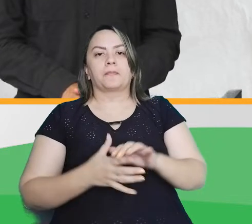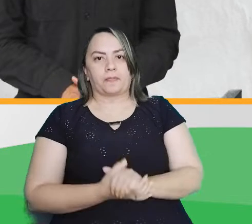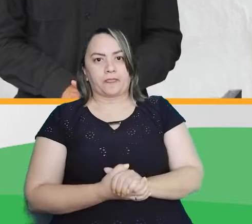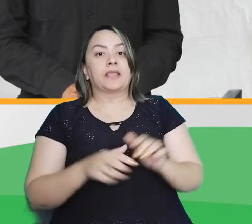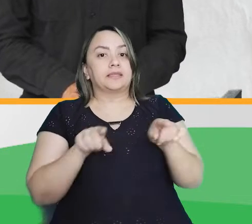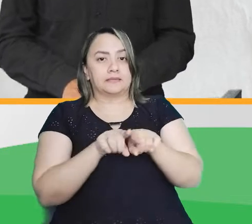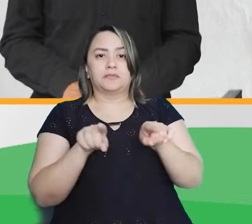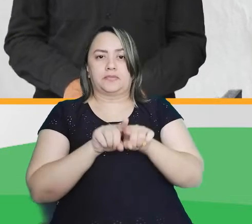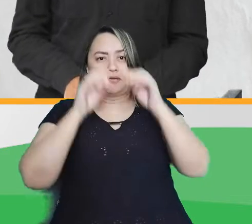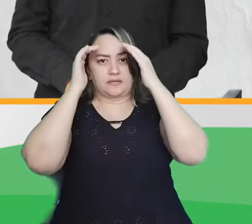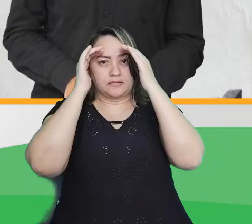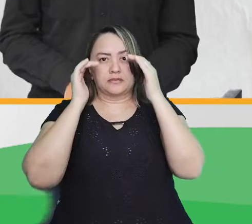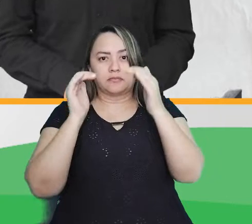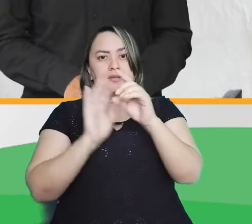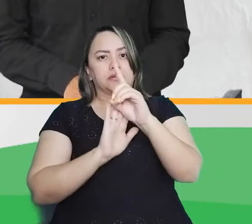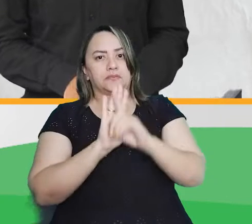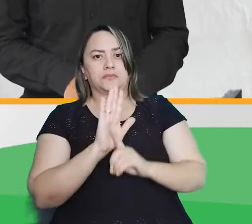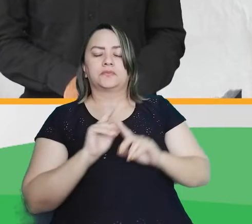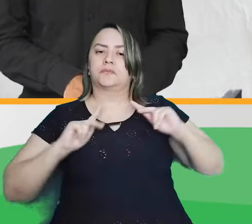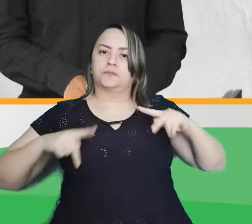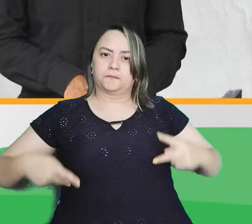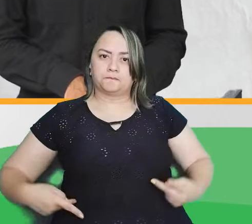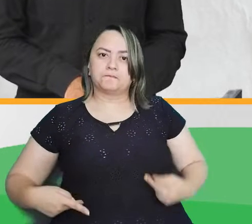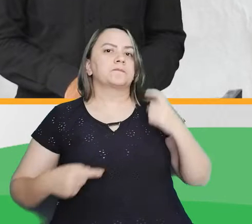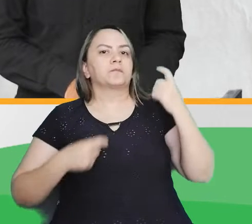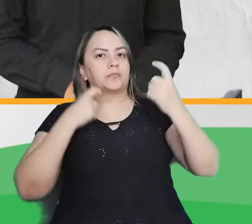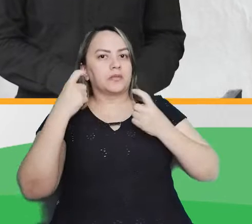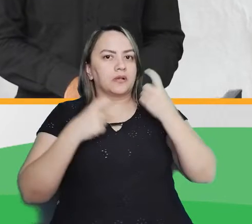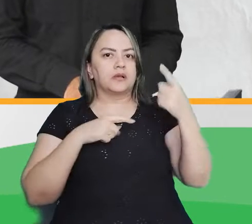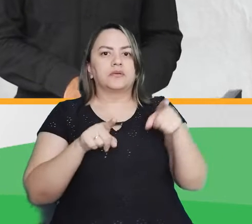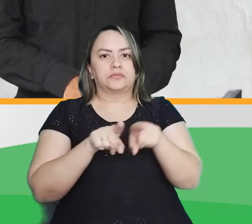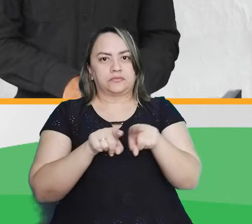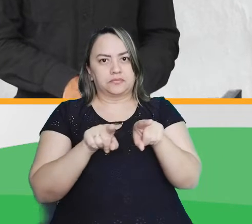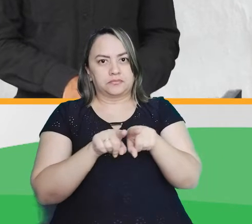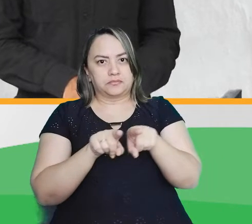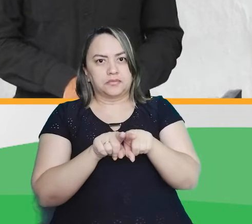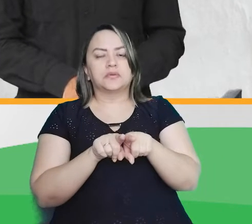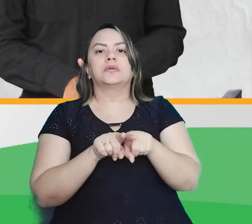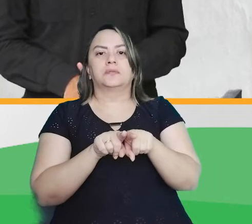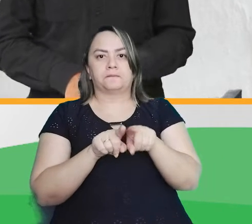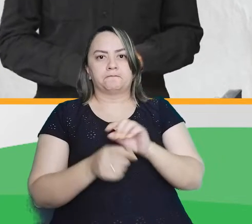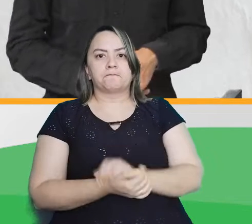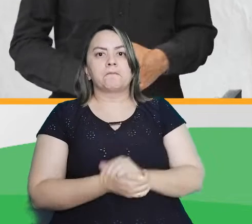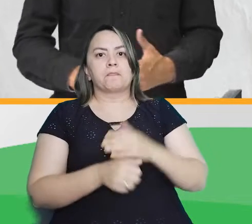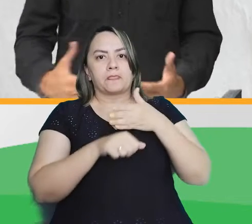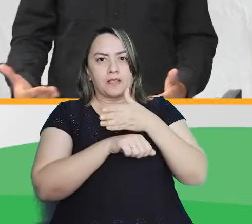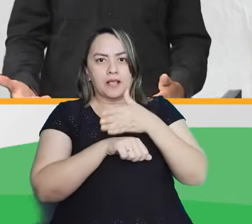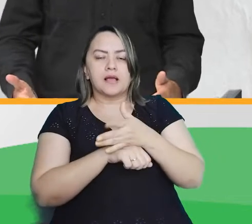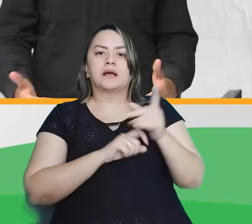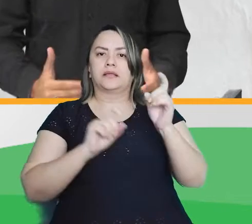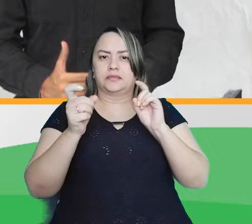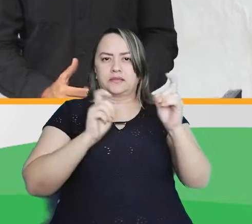também na preocupação de participar do debate público de forma crítica, respeitando